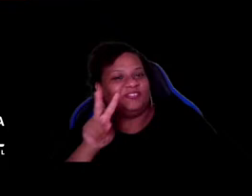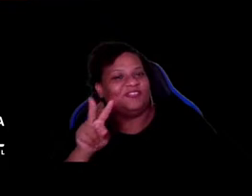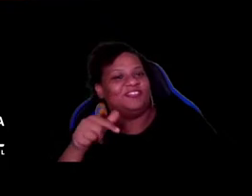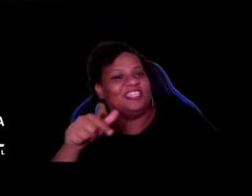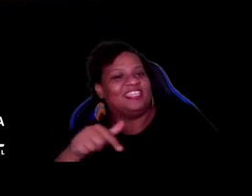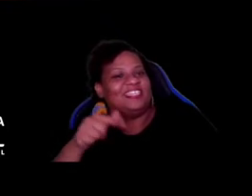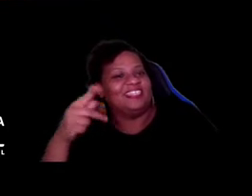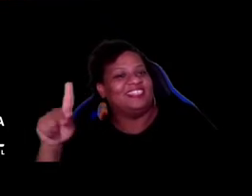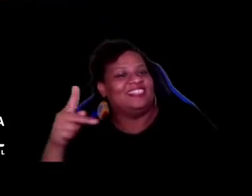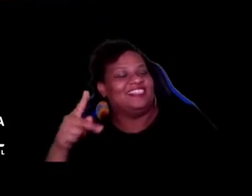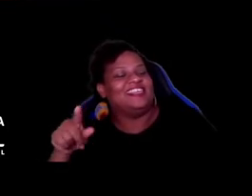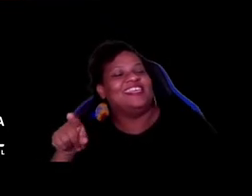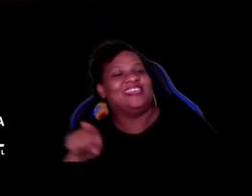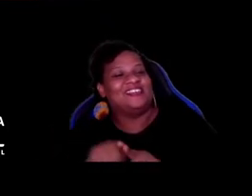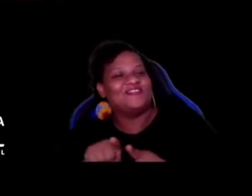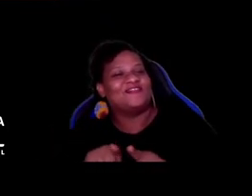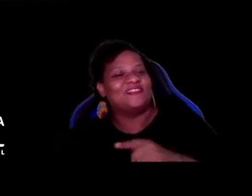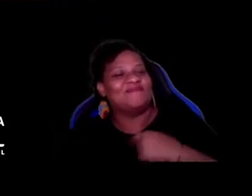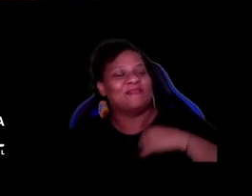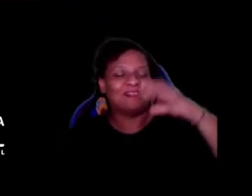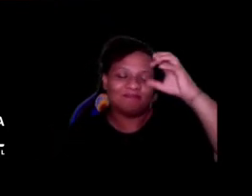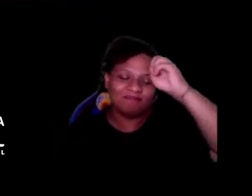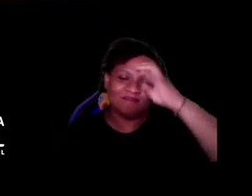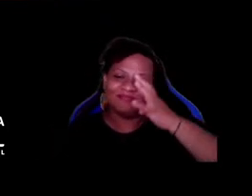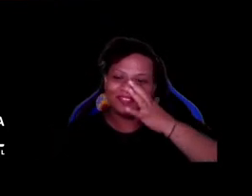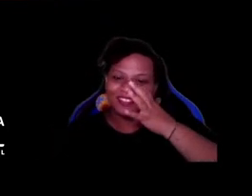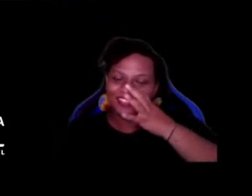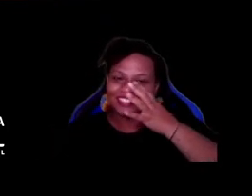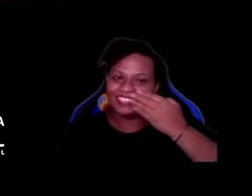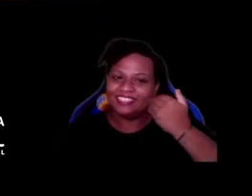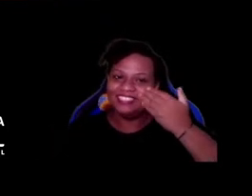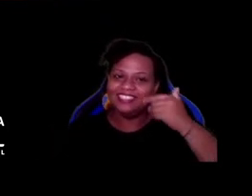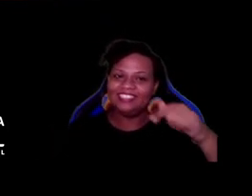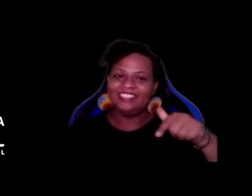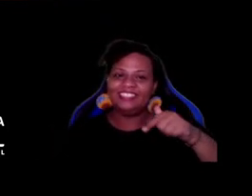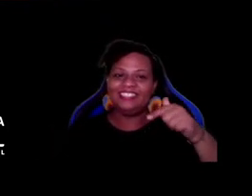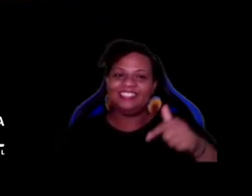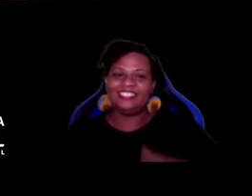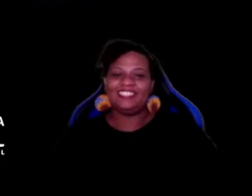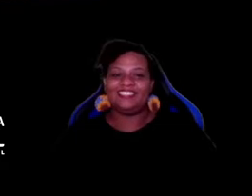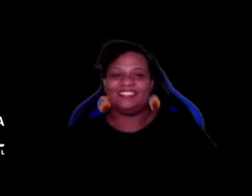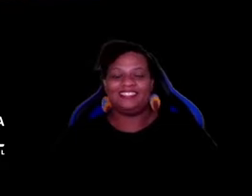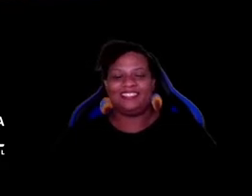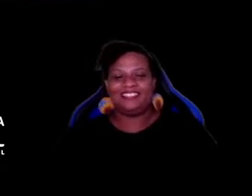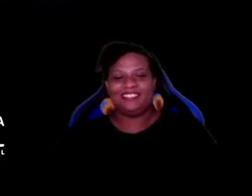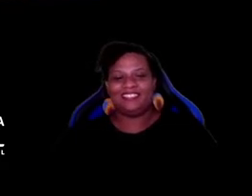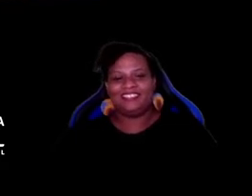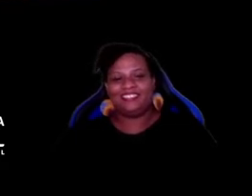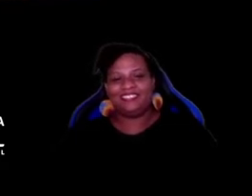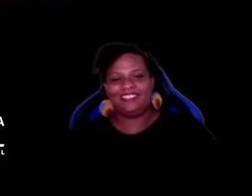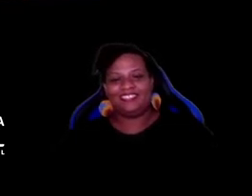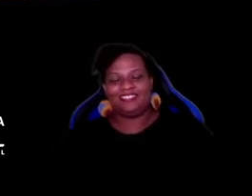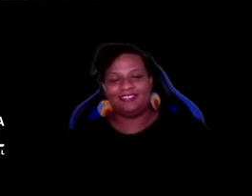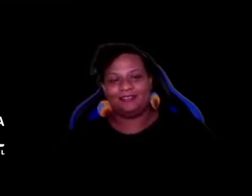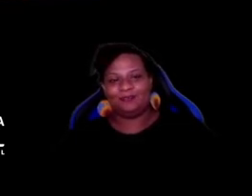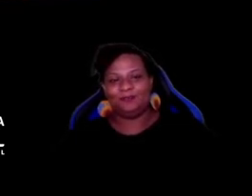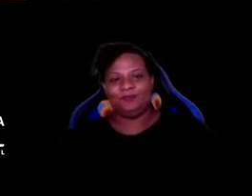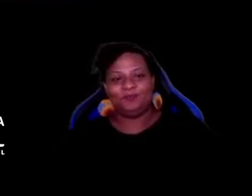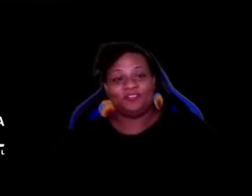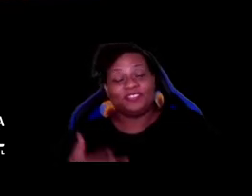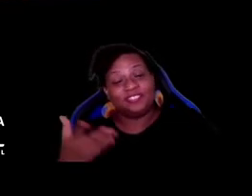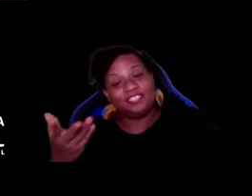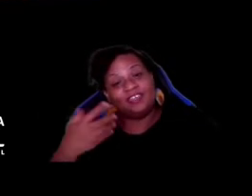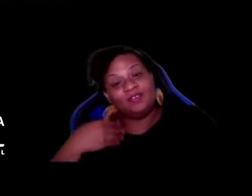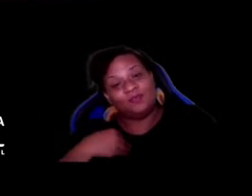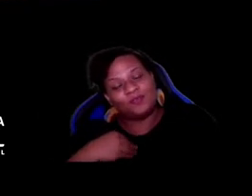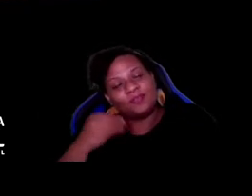mesmo. Também aprecio muito o trabalho de Tami. Isso. Então, assim, eu estou tentando,